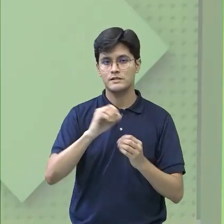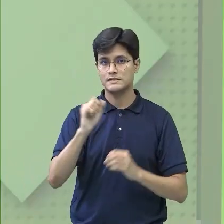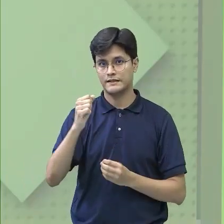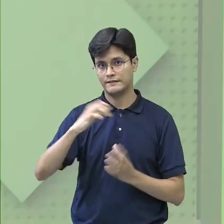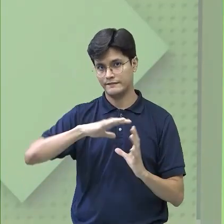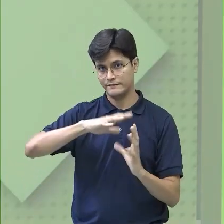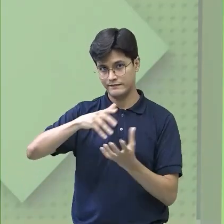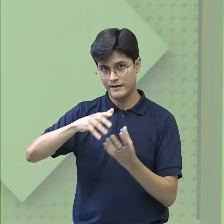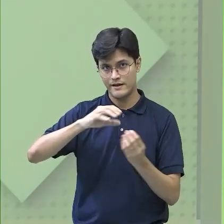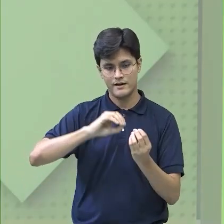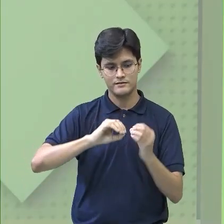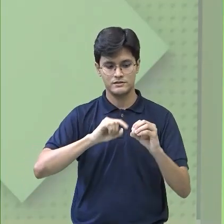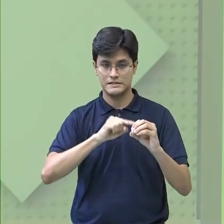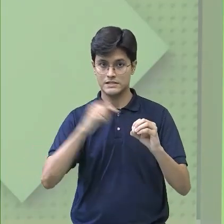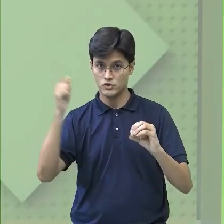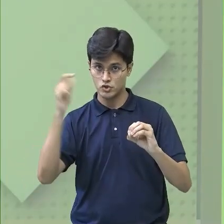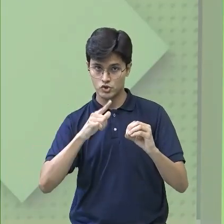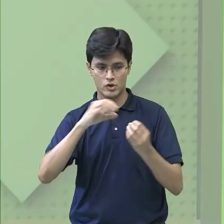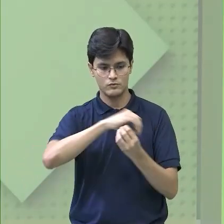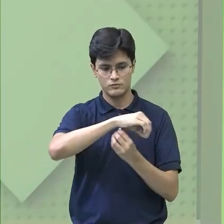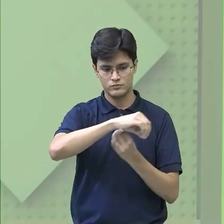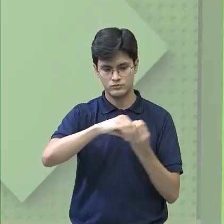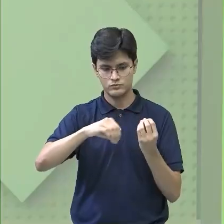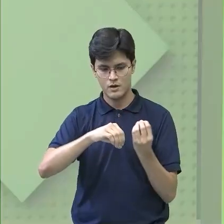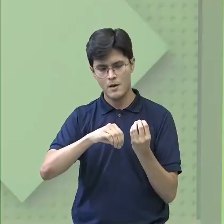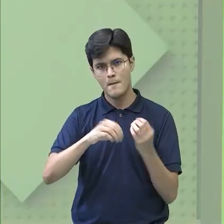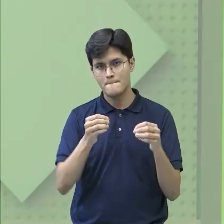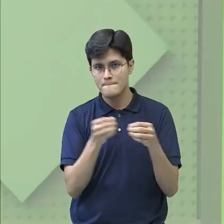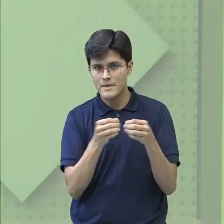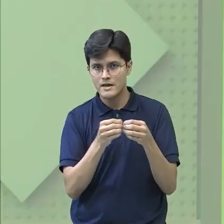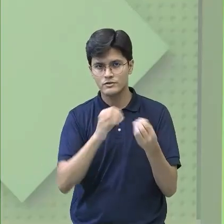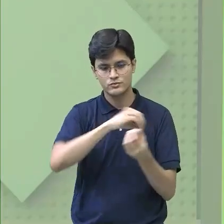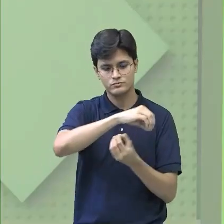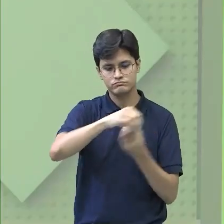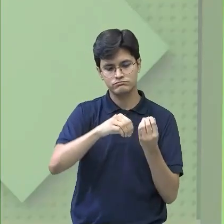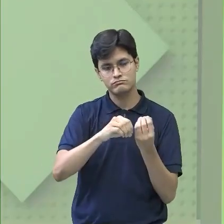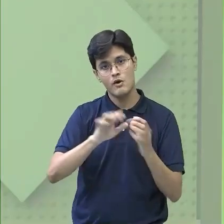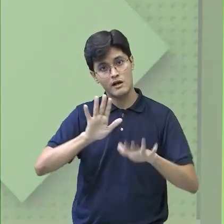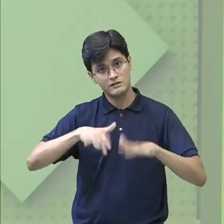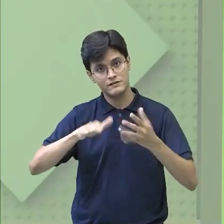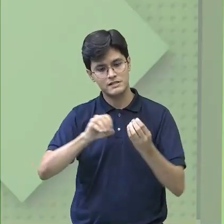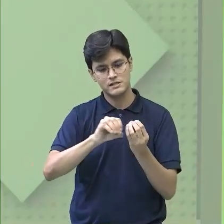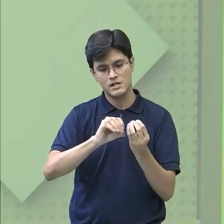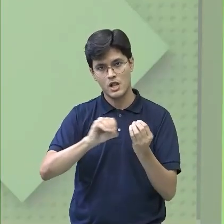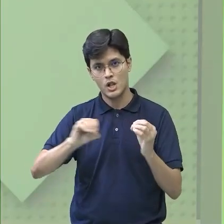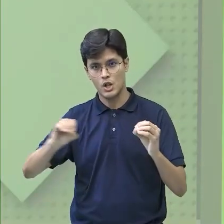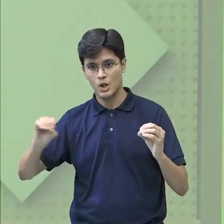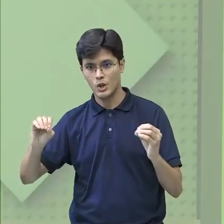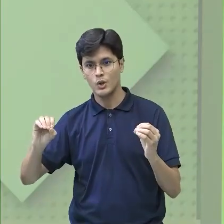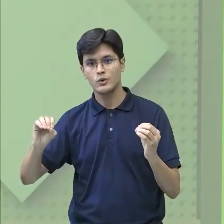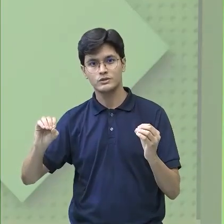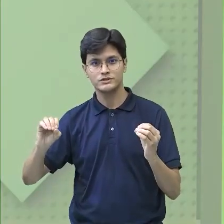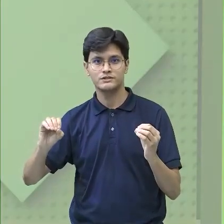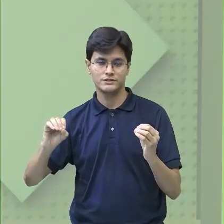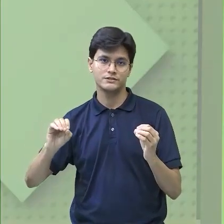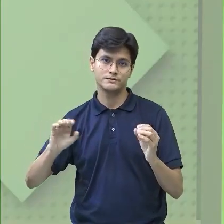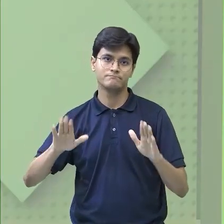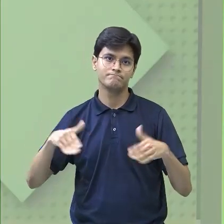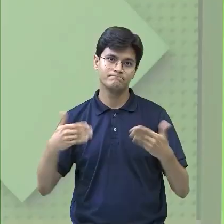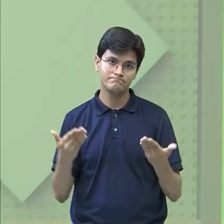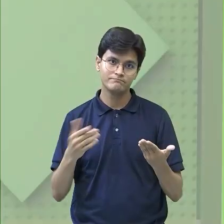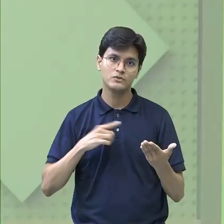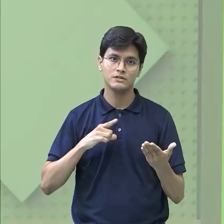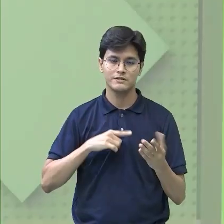uma luminosidade menos intensa, né? E aí a gente vai ter aí uma temperatura mais amena. Em outros